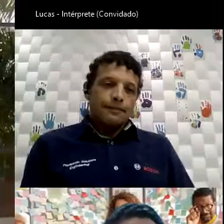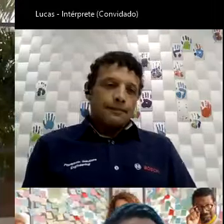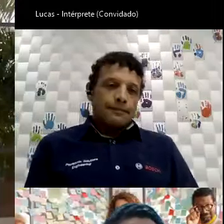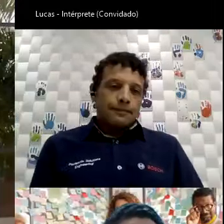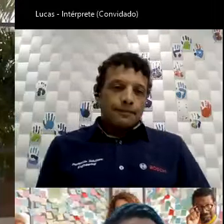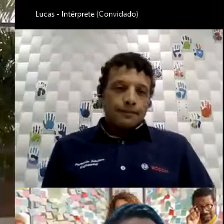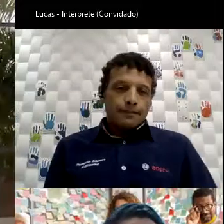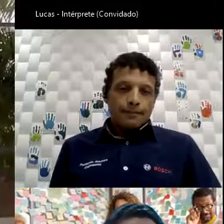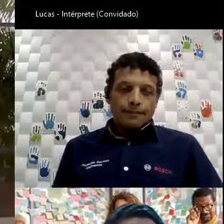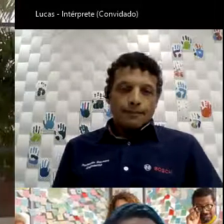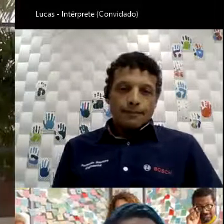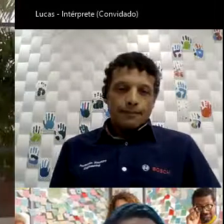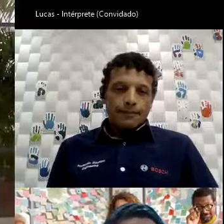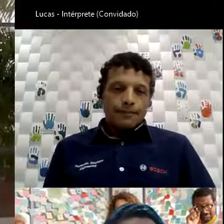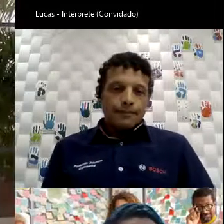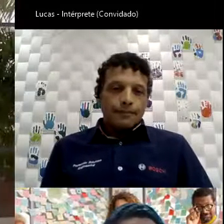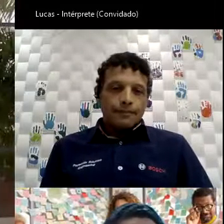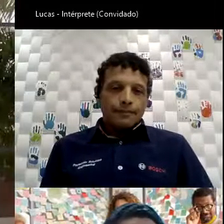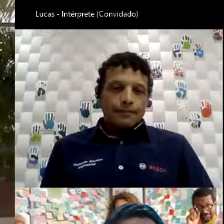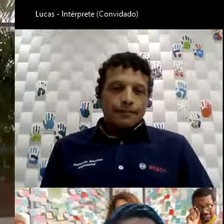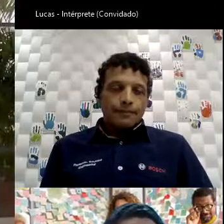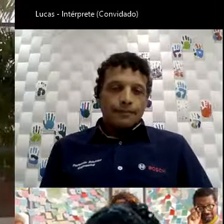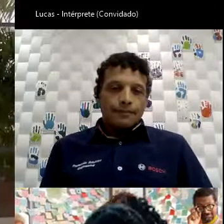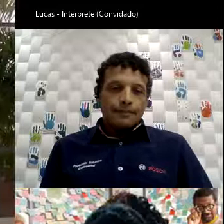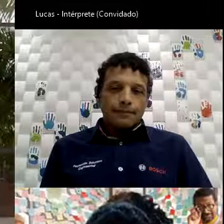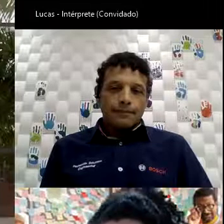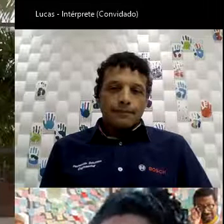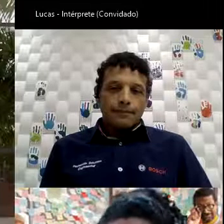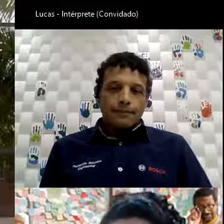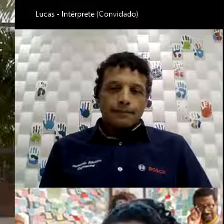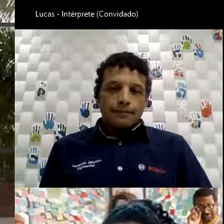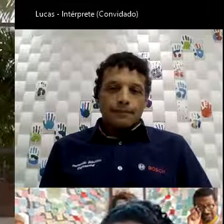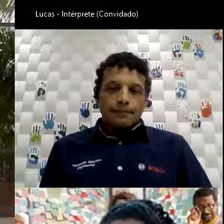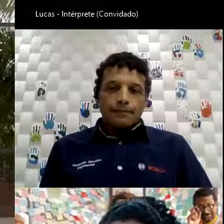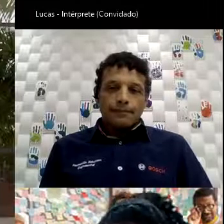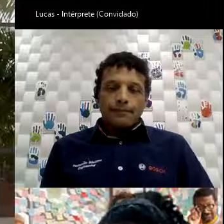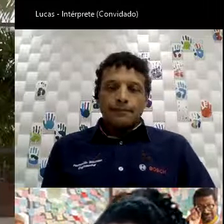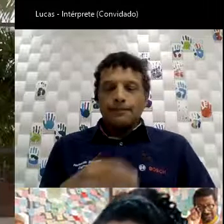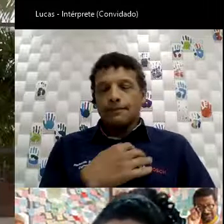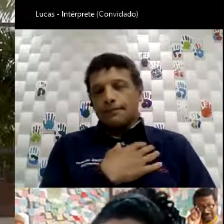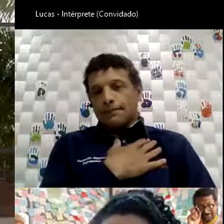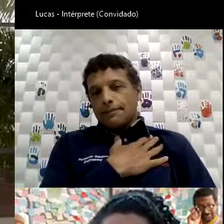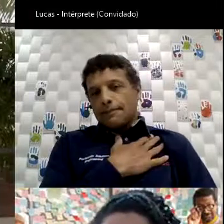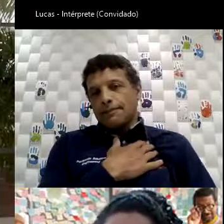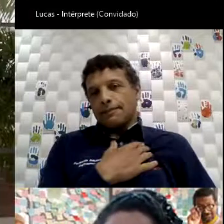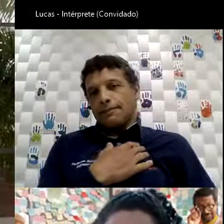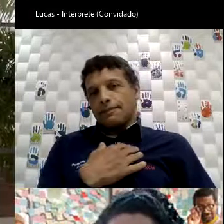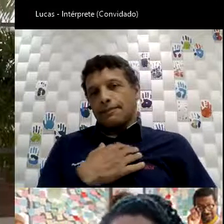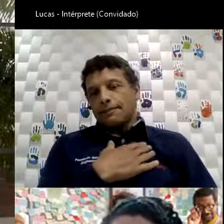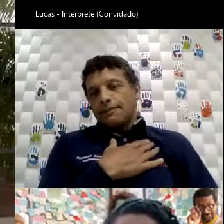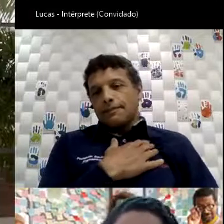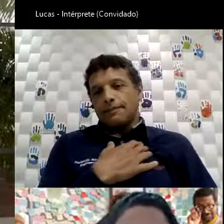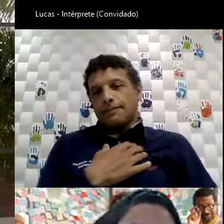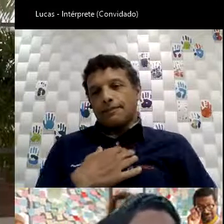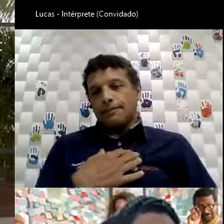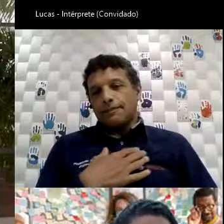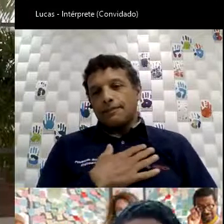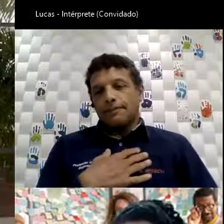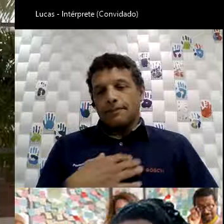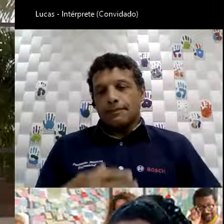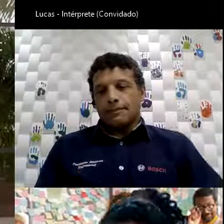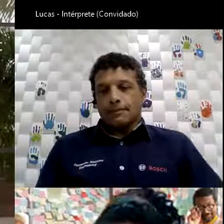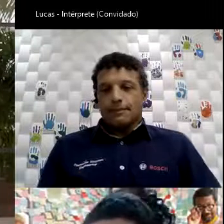Bom, então, reforçando, a gente está na segunda palestra de uma rodada de 4 palestras que a gente tem